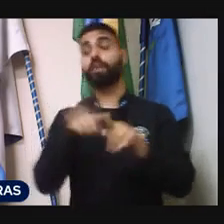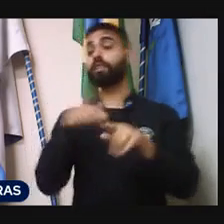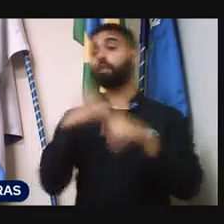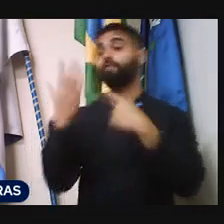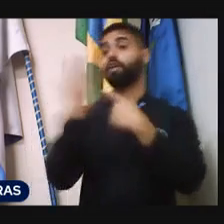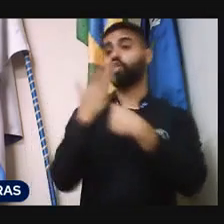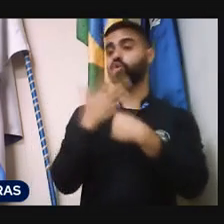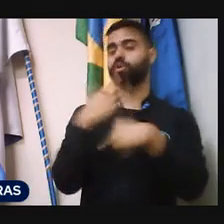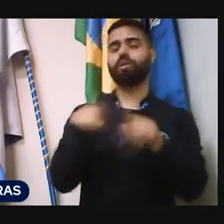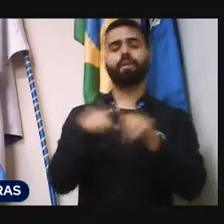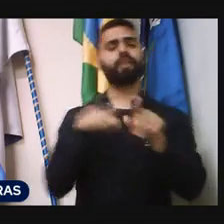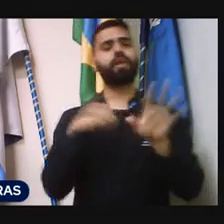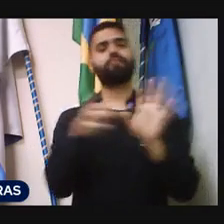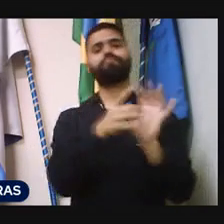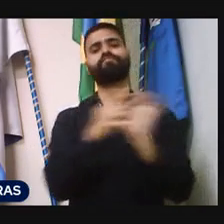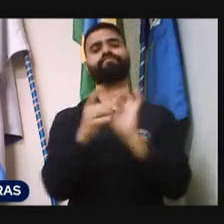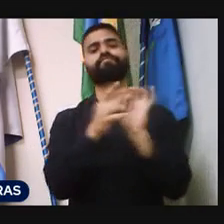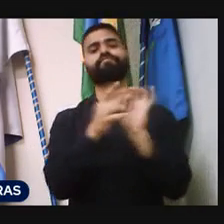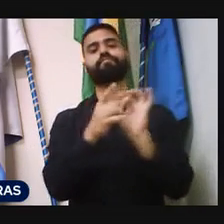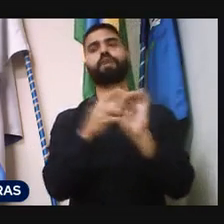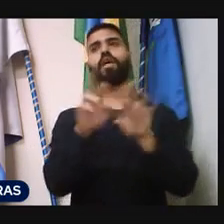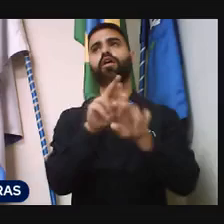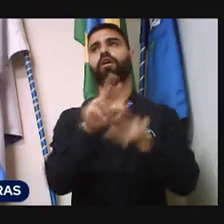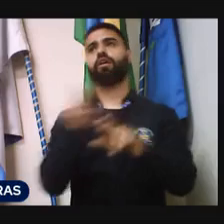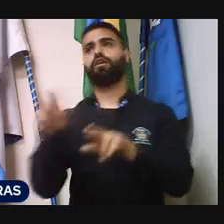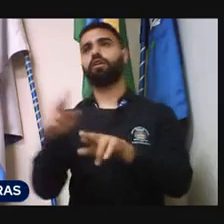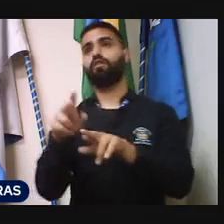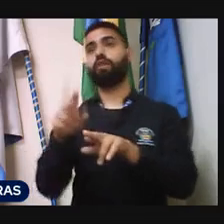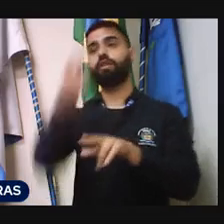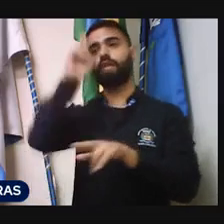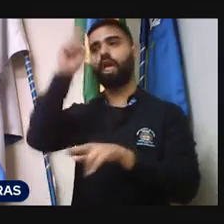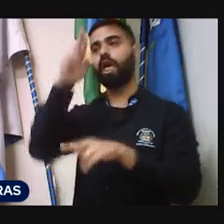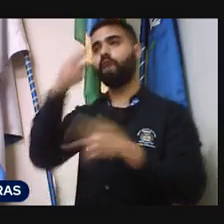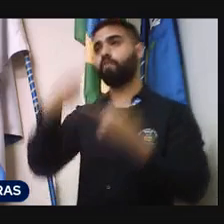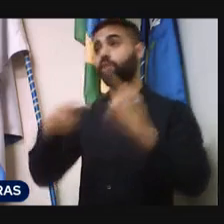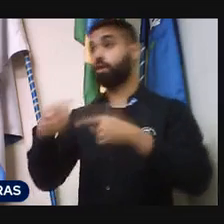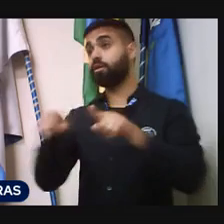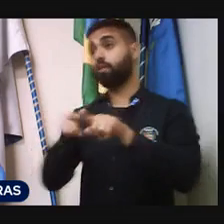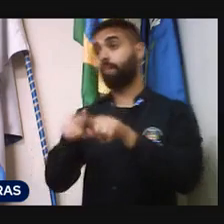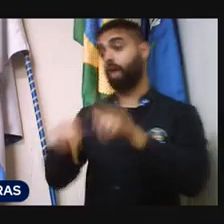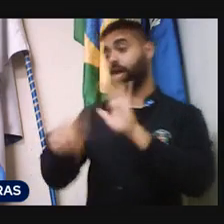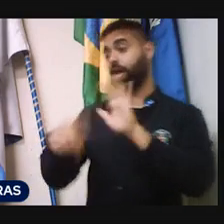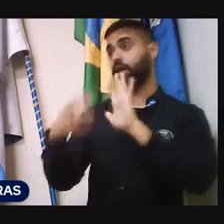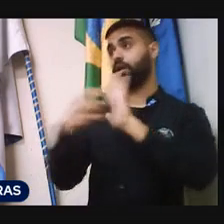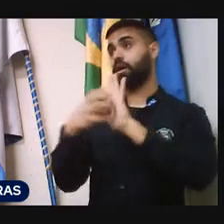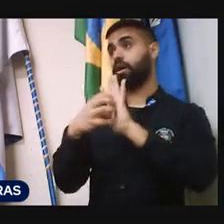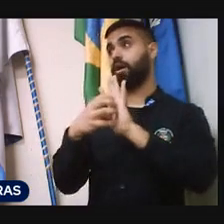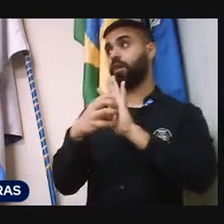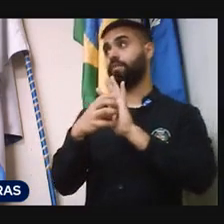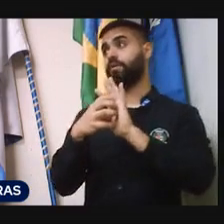as parcerias que a gente fez com essas mudanças políticas né a câmara